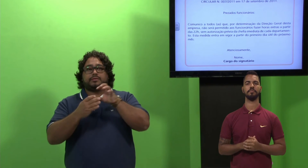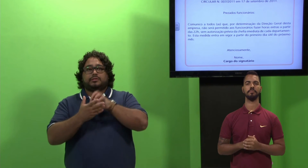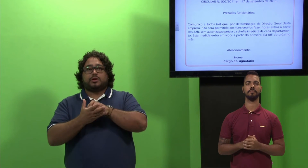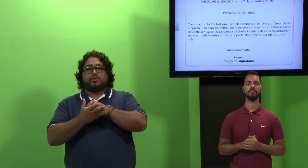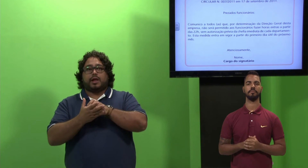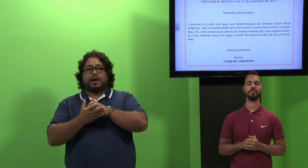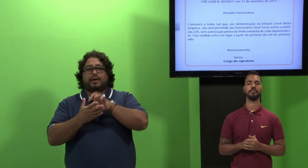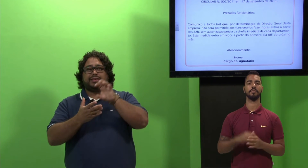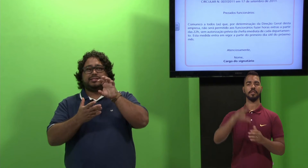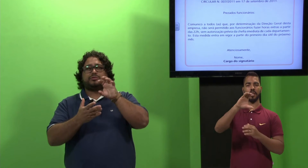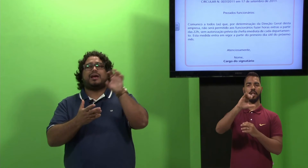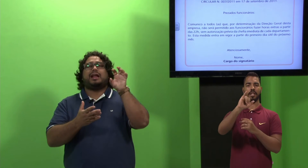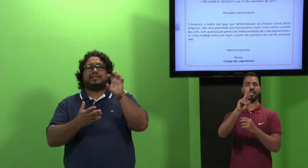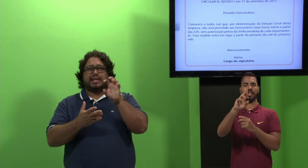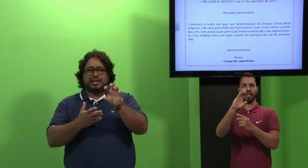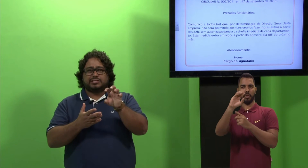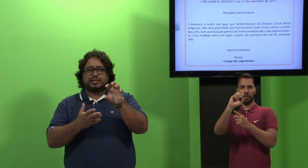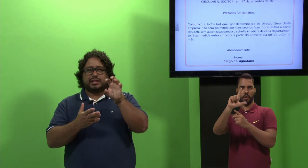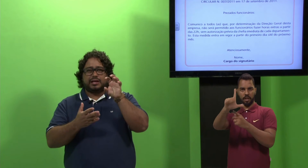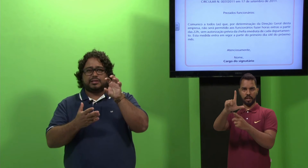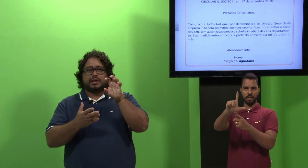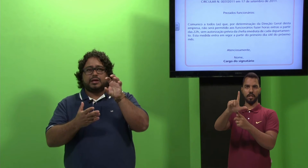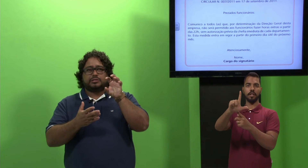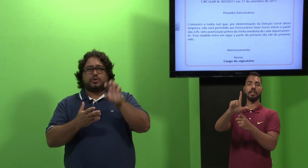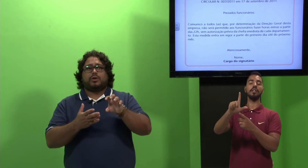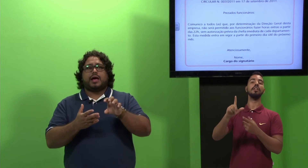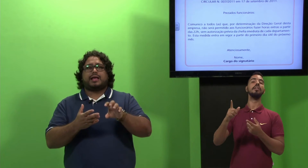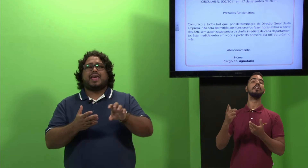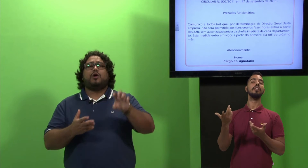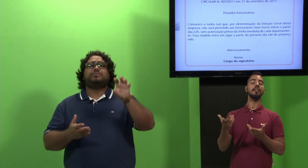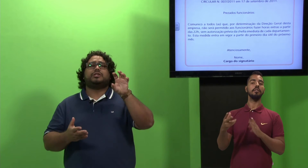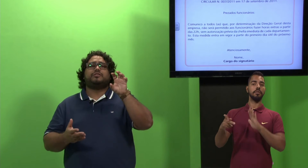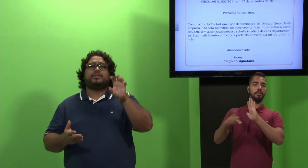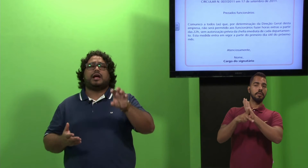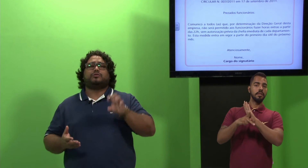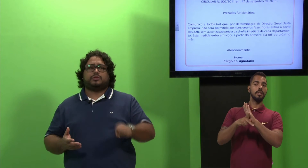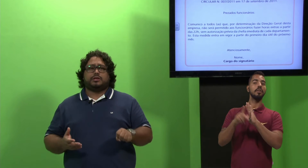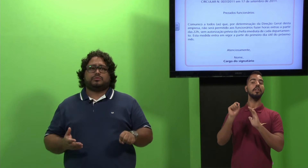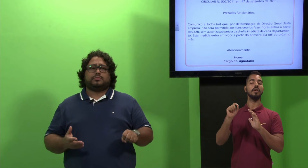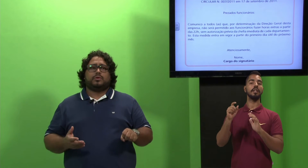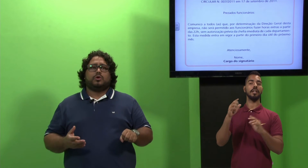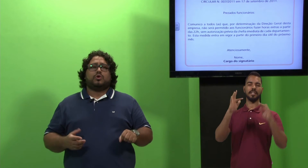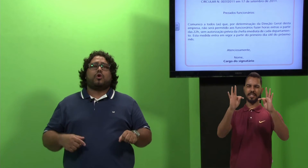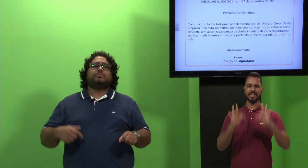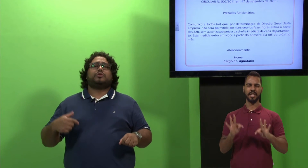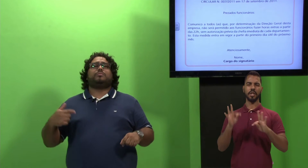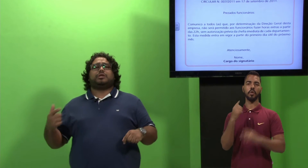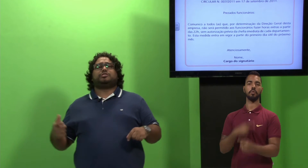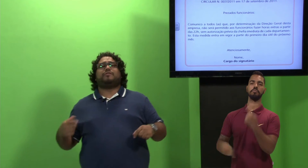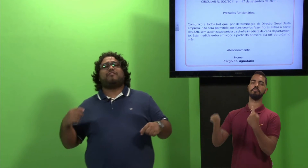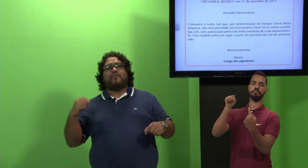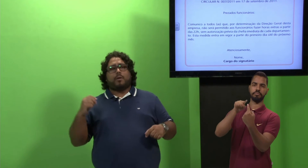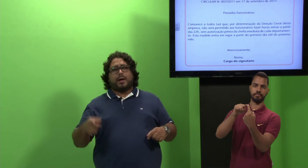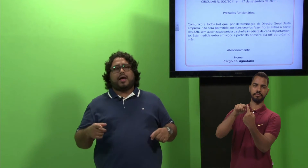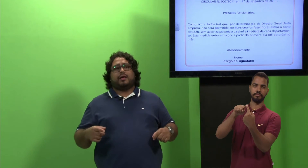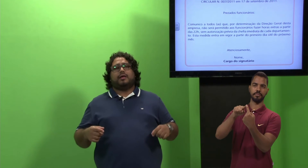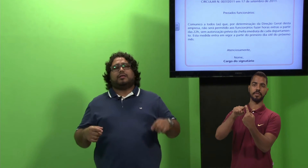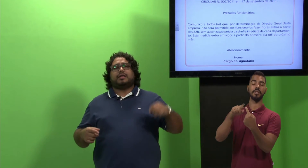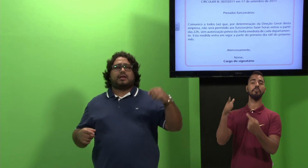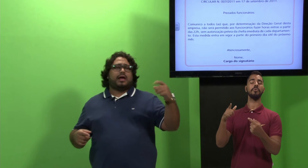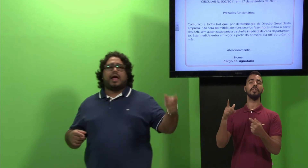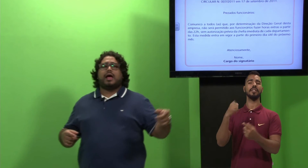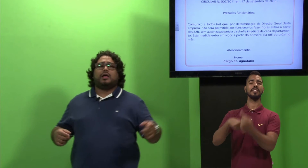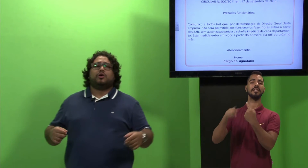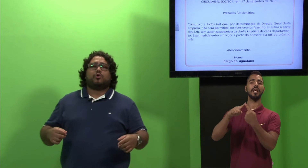Os aspectos da circular. Existe uma característica da circular que é a objetividade do texto. Como seu objetivo é